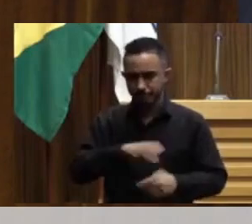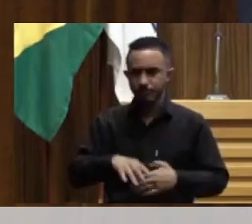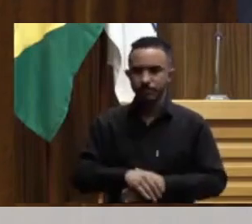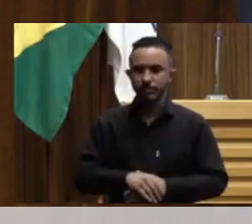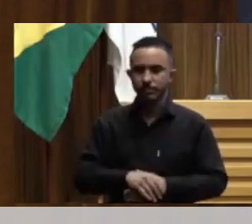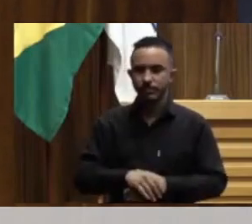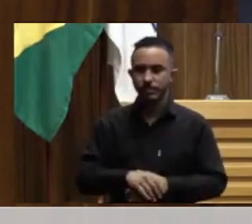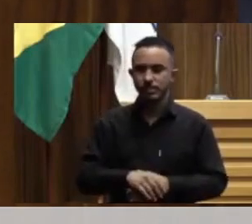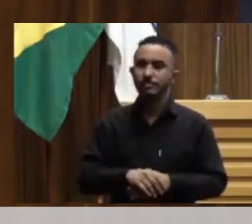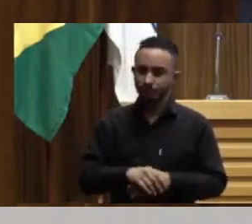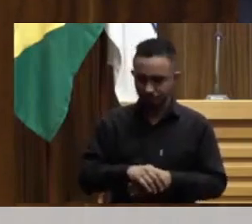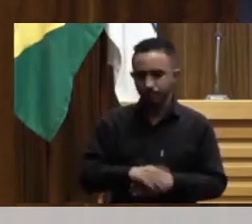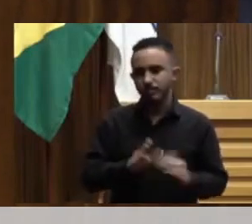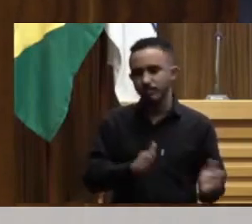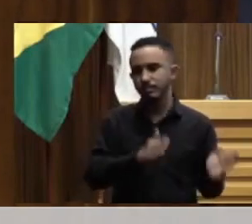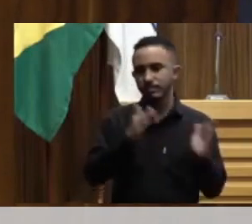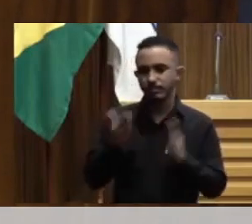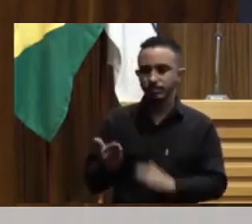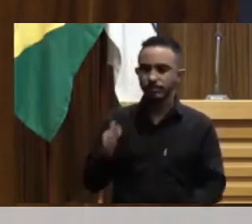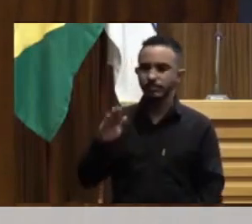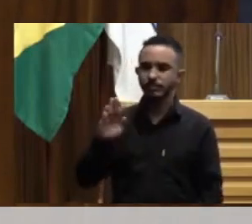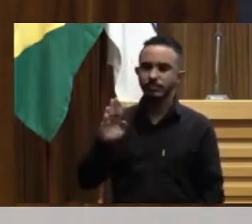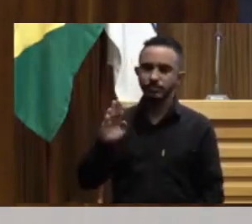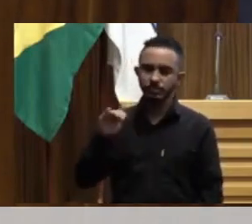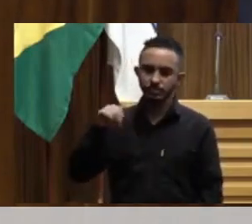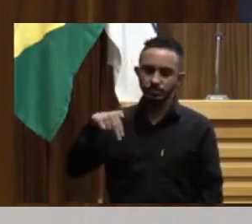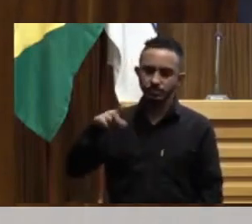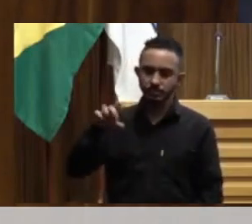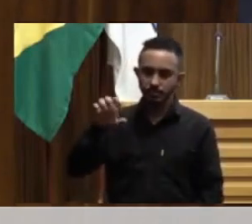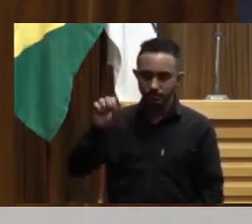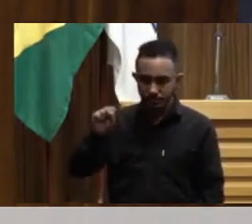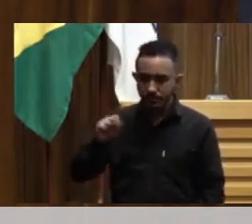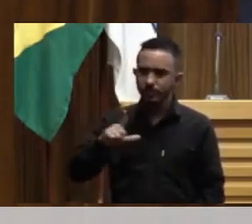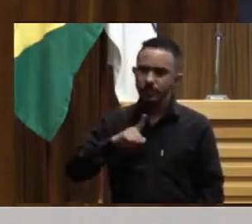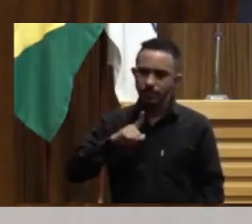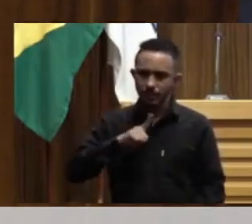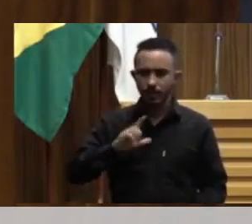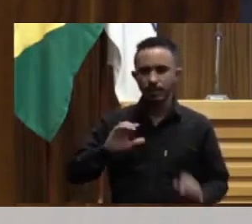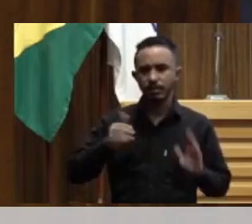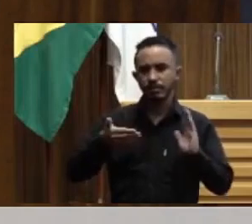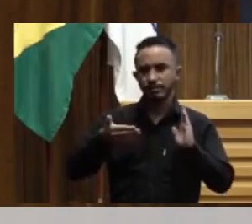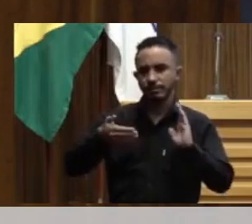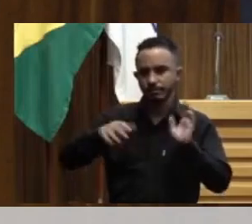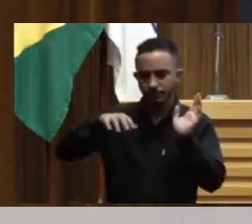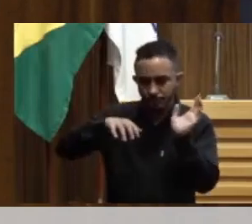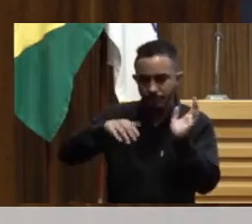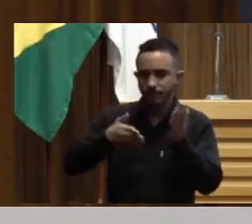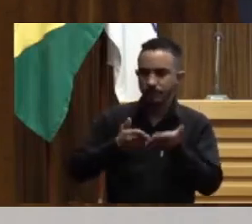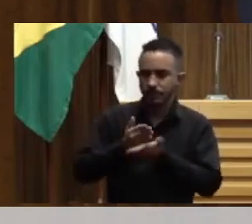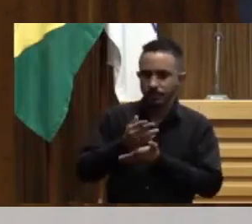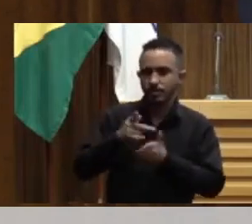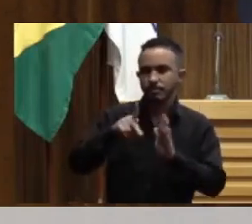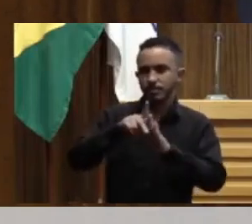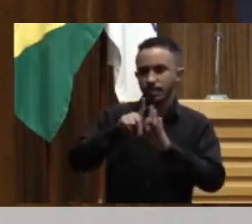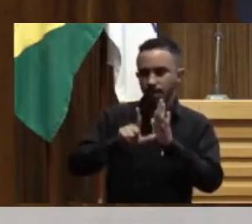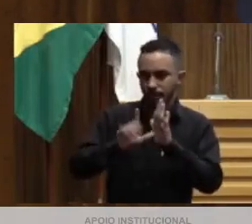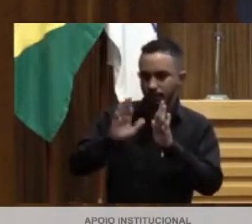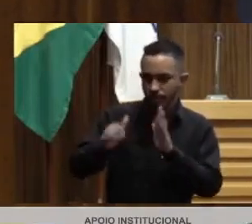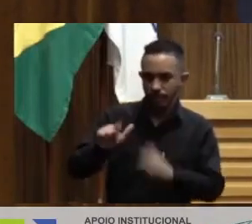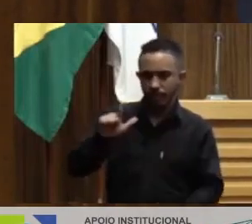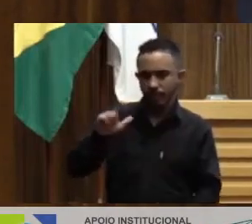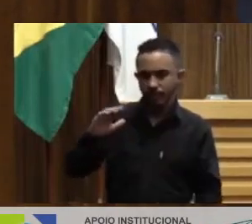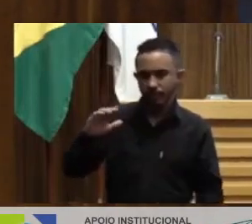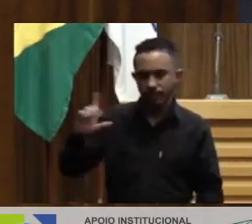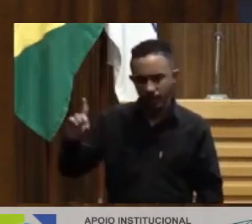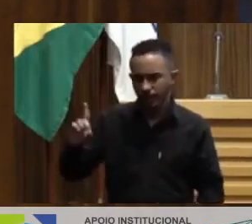é que sim. Também está no Congresso o projeto de lei aprovado, o LCD, a gente trabalhar para